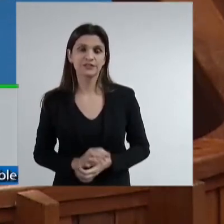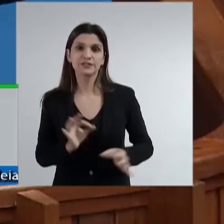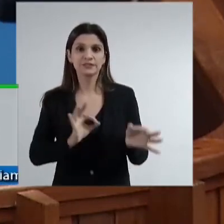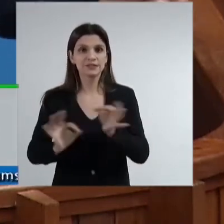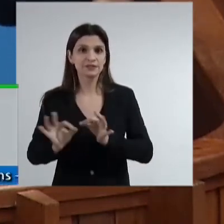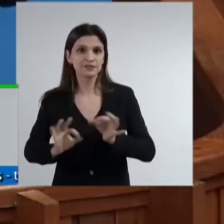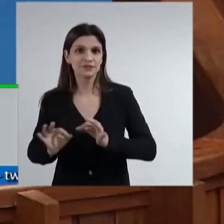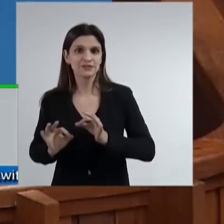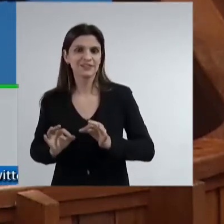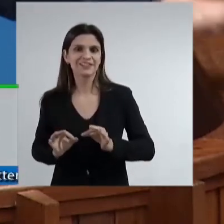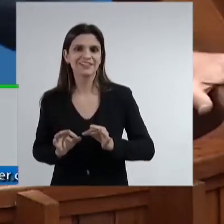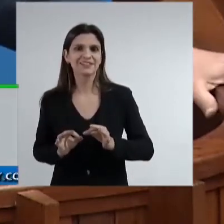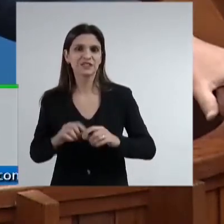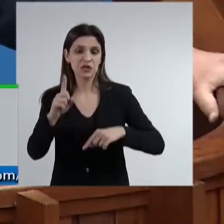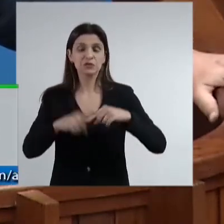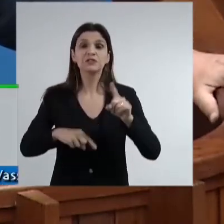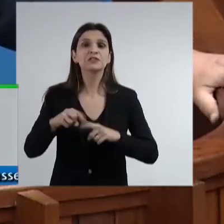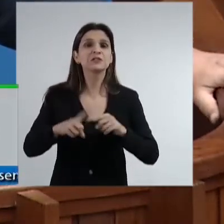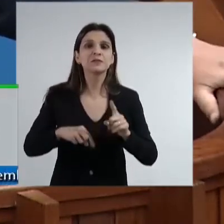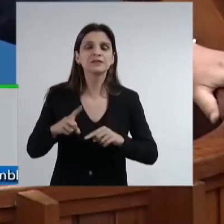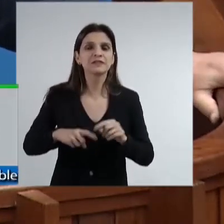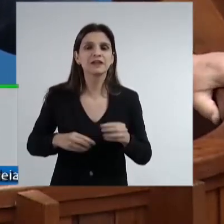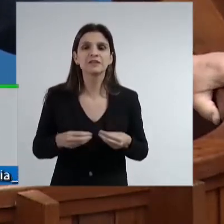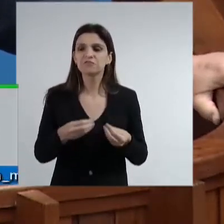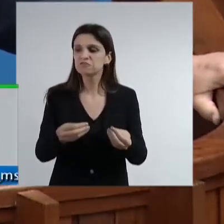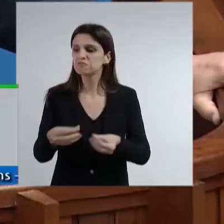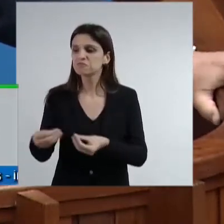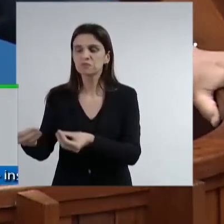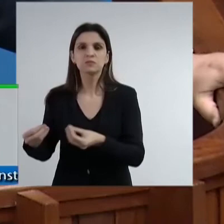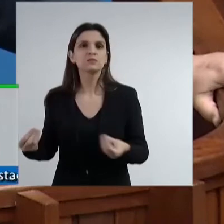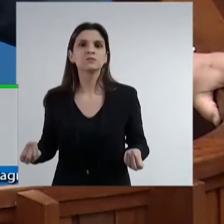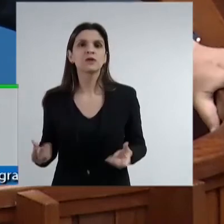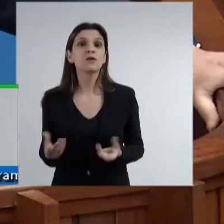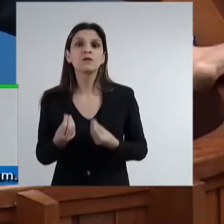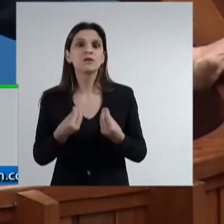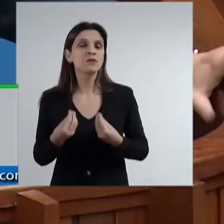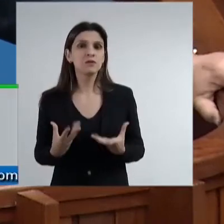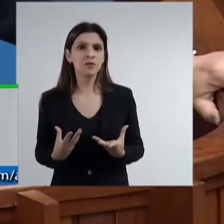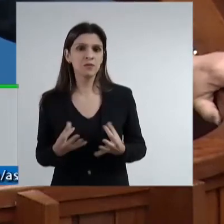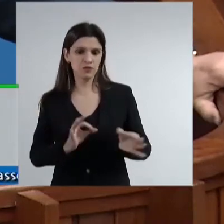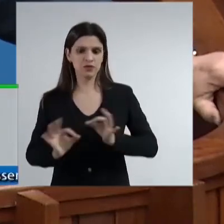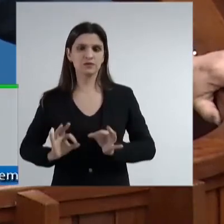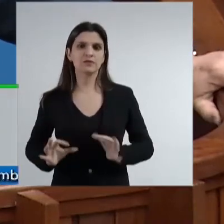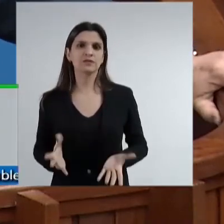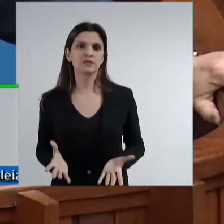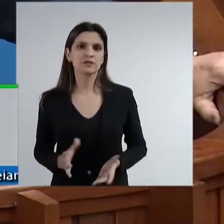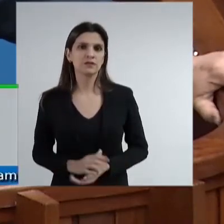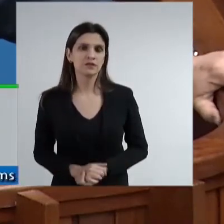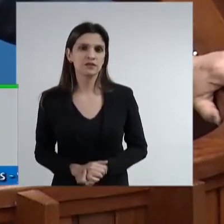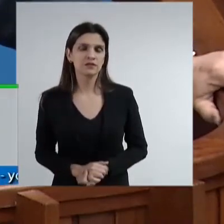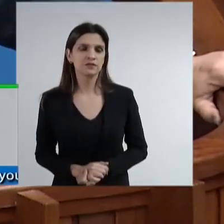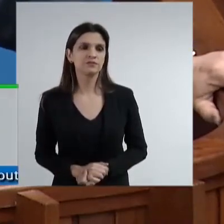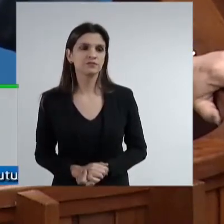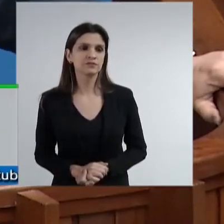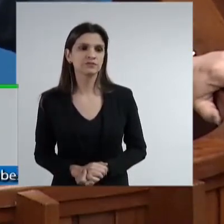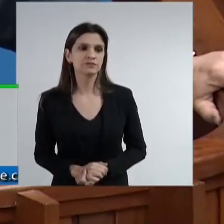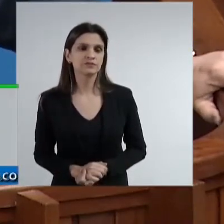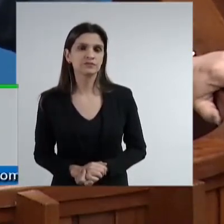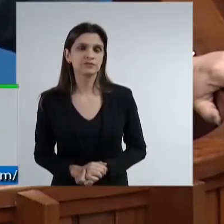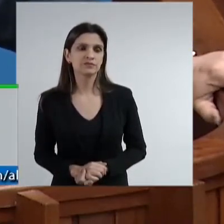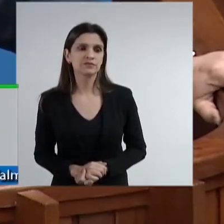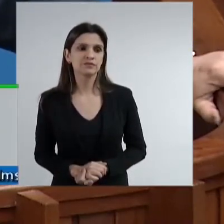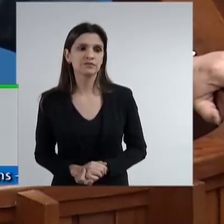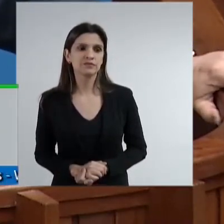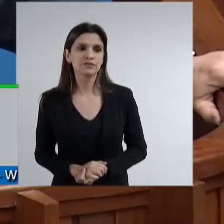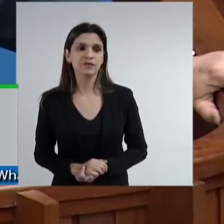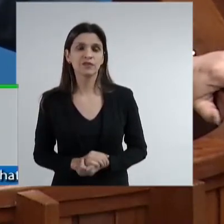joias, veículos, bens móveis e imóveis, verdadeira fortuna, 390 milhões, só estou referenciando aqui